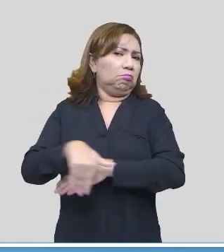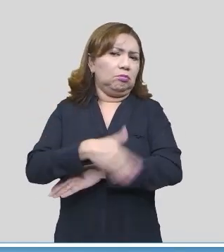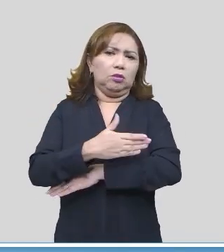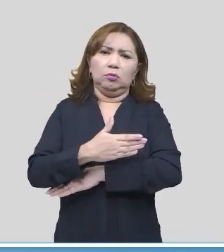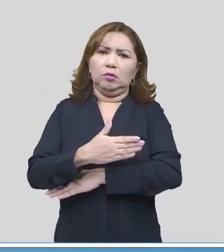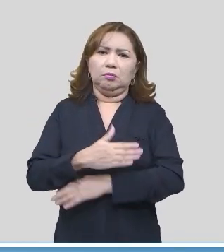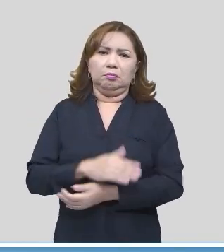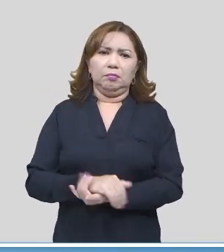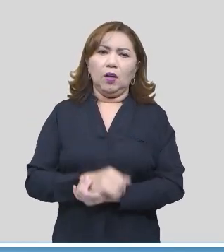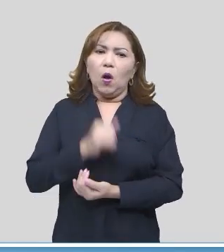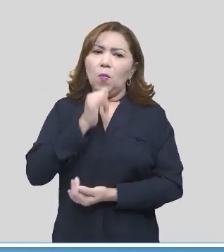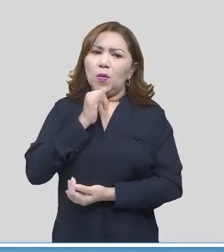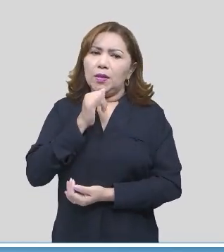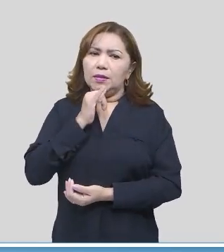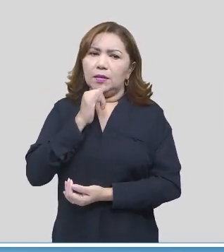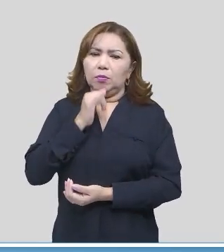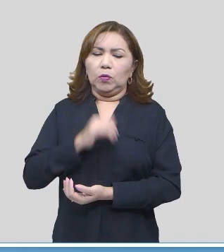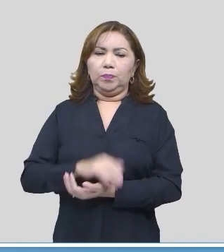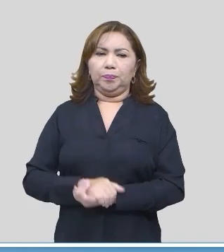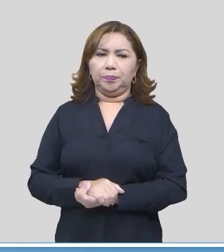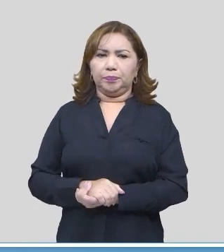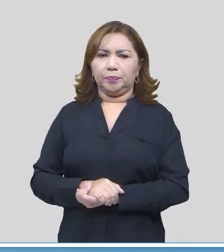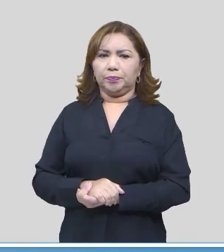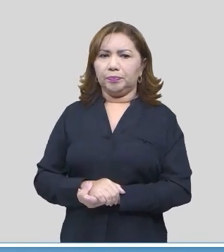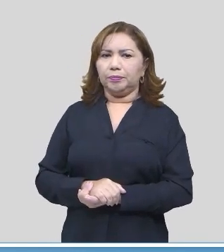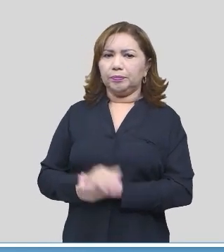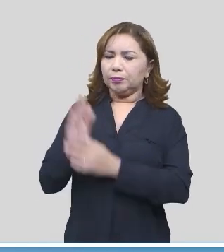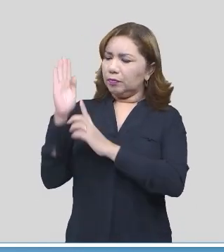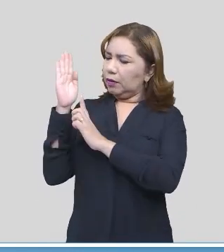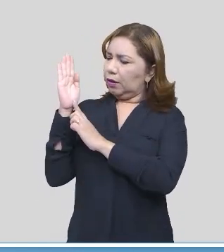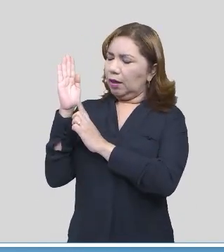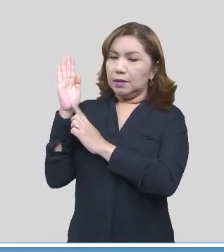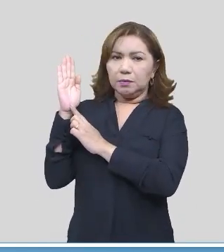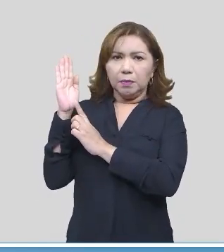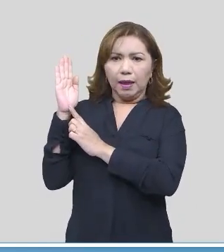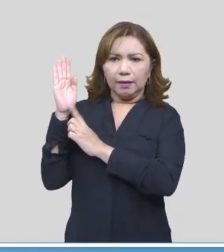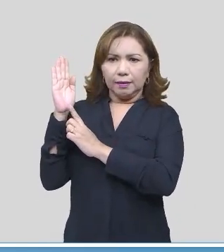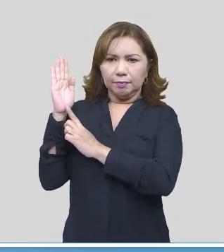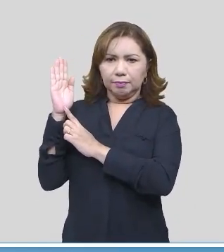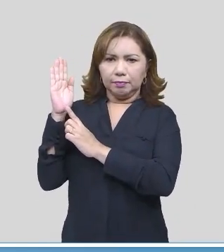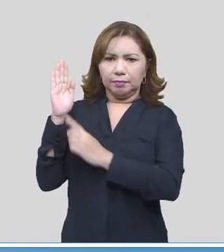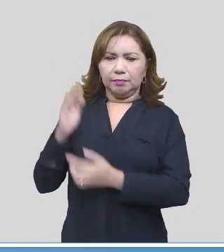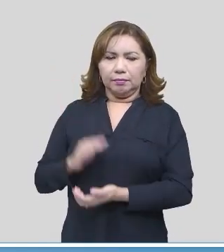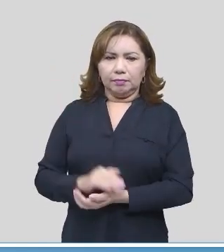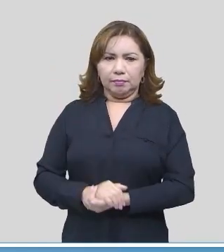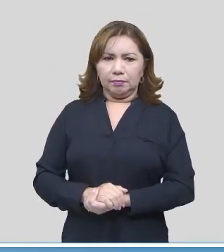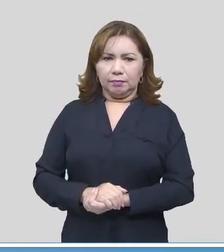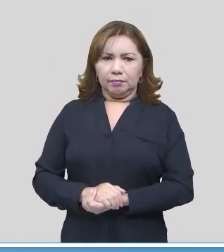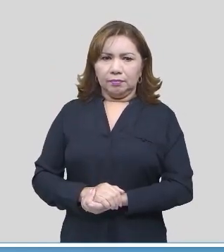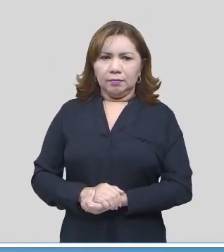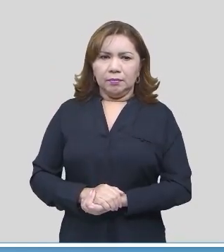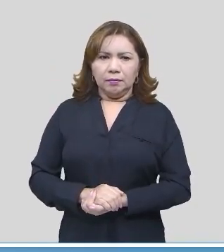Observe as placas. Essas placas com essas informações.